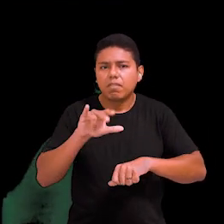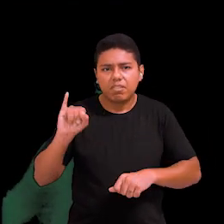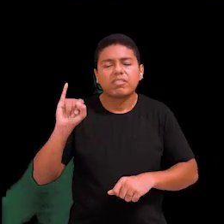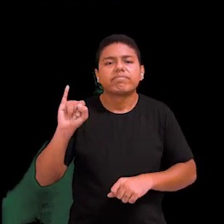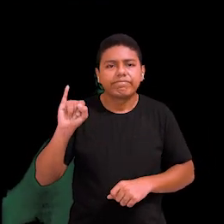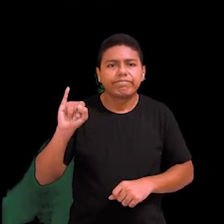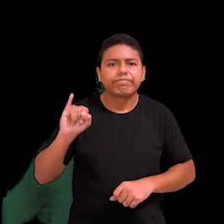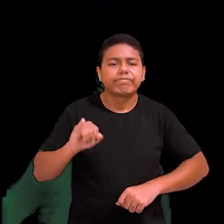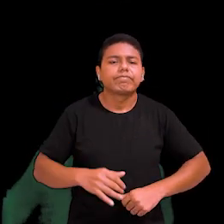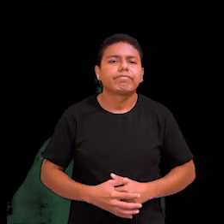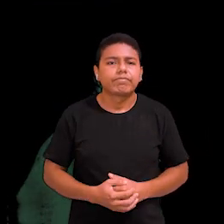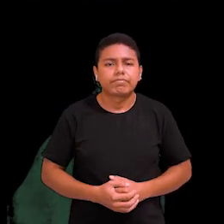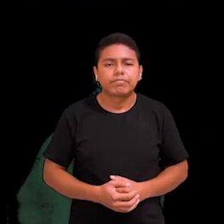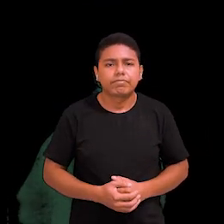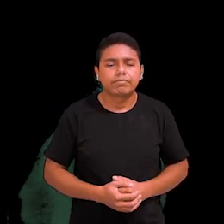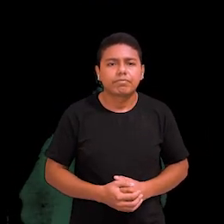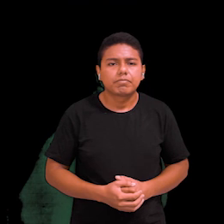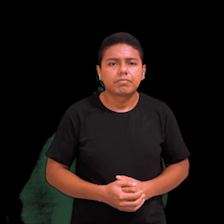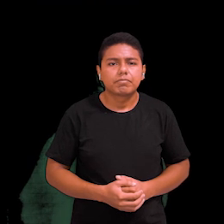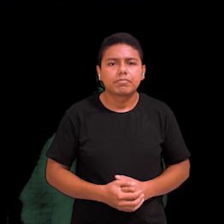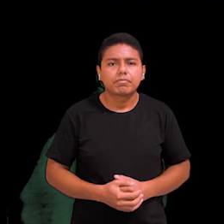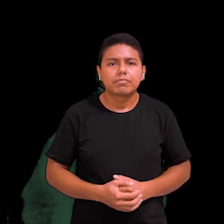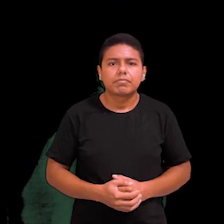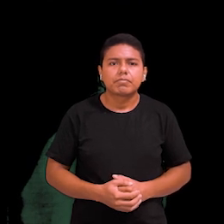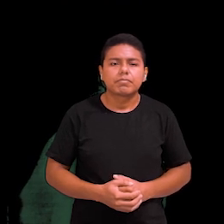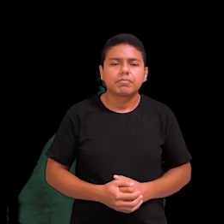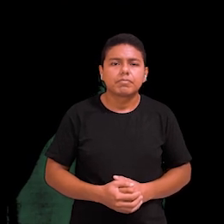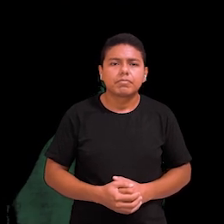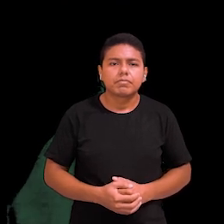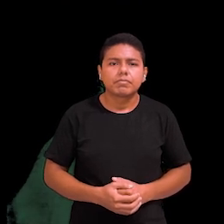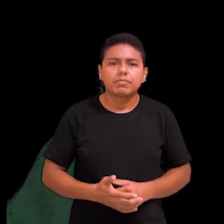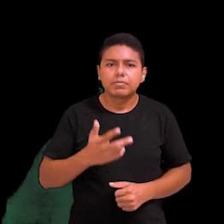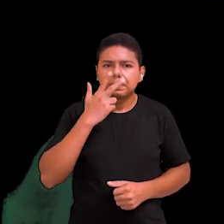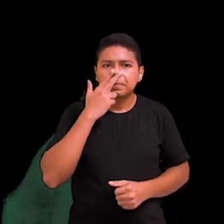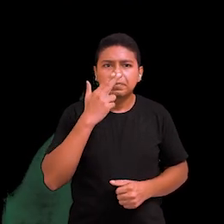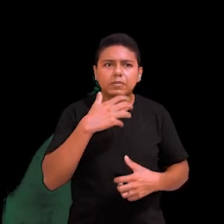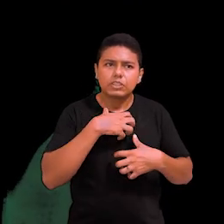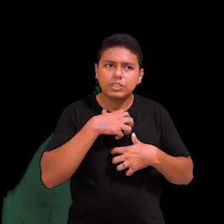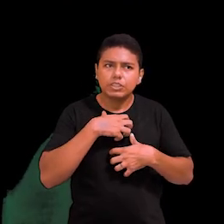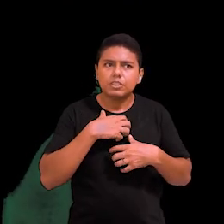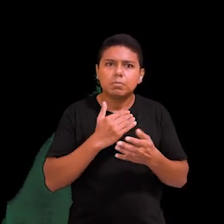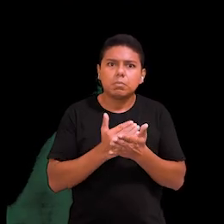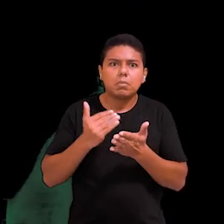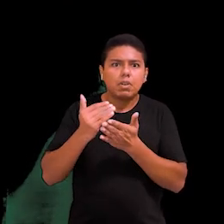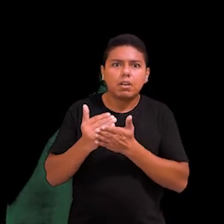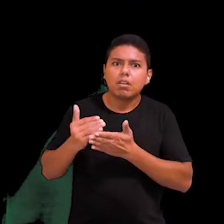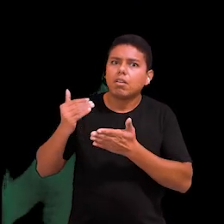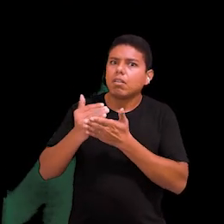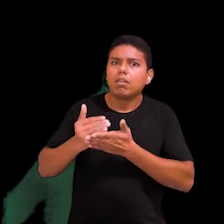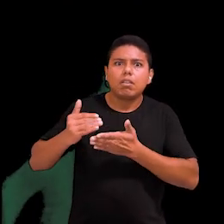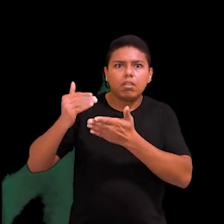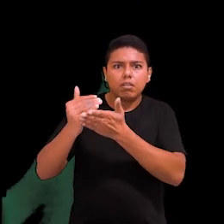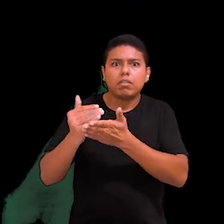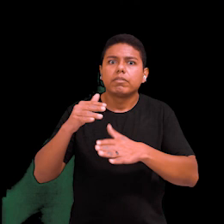piorando lentamente. Então, essa puerpera vai exacerbando aquelas manifestações ou aqueles